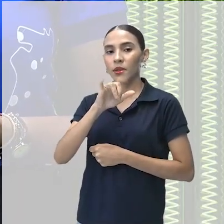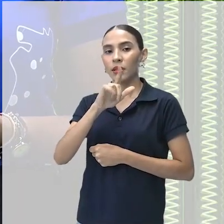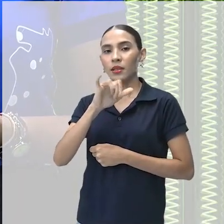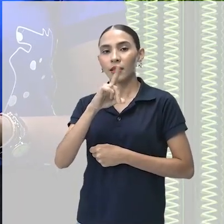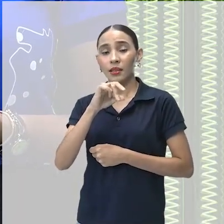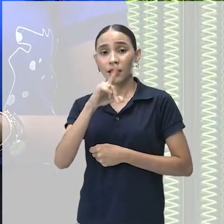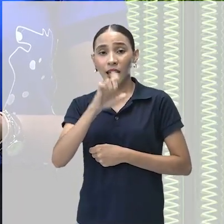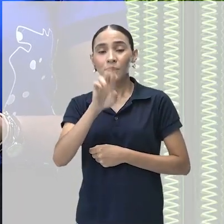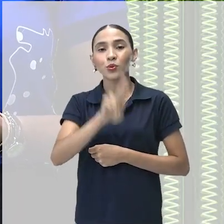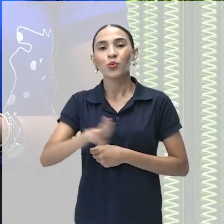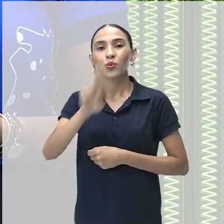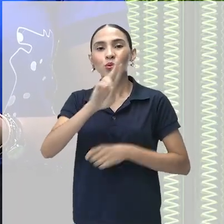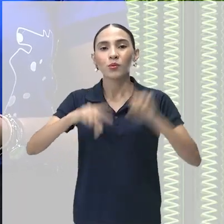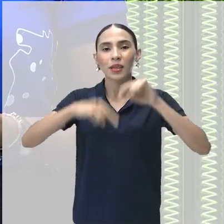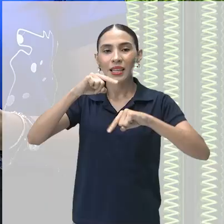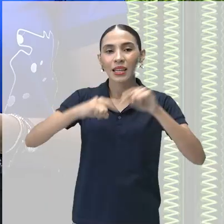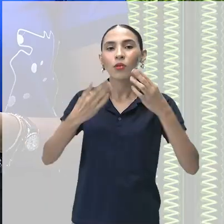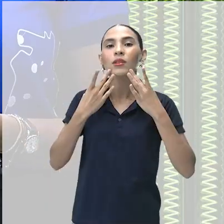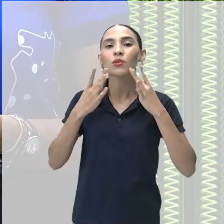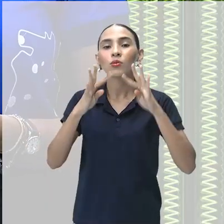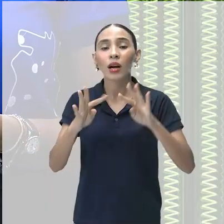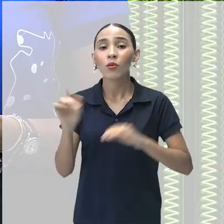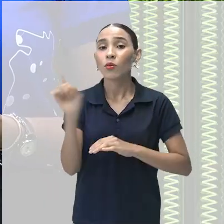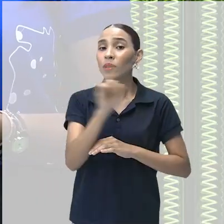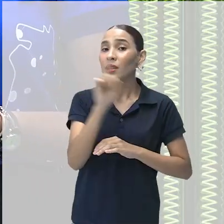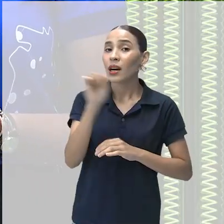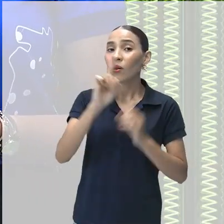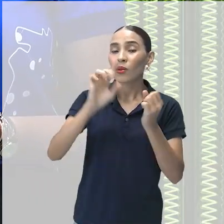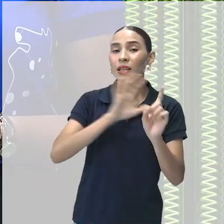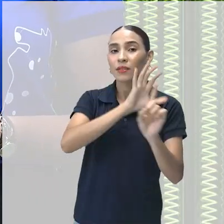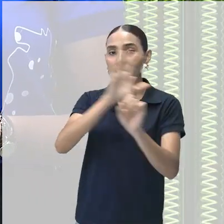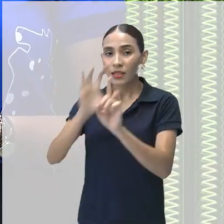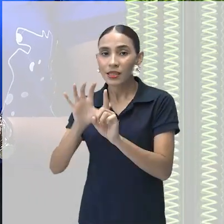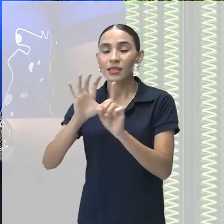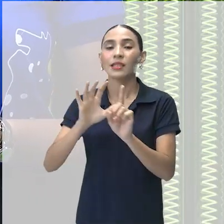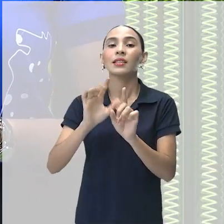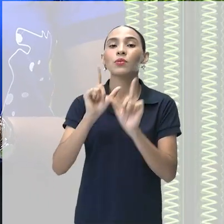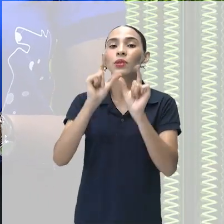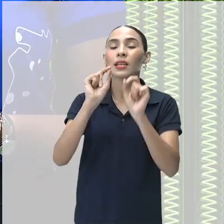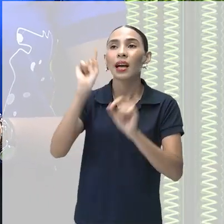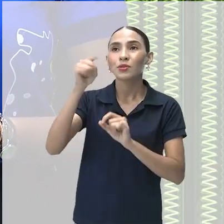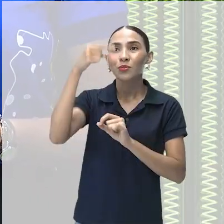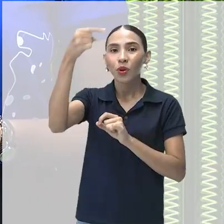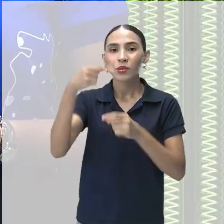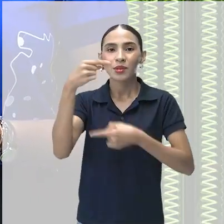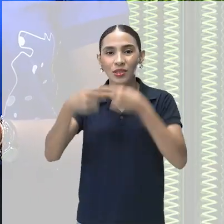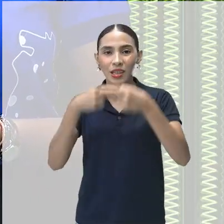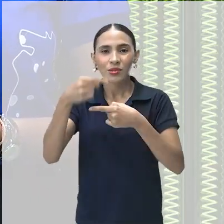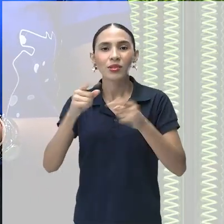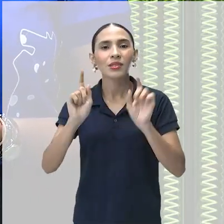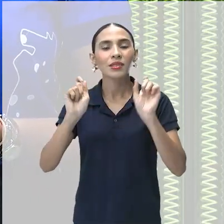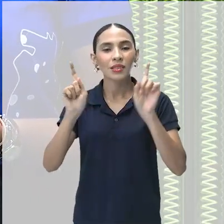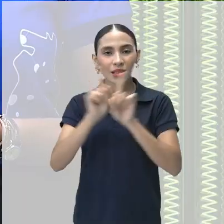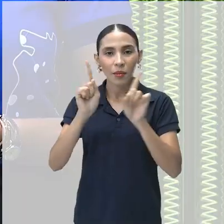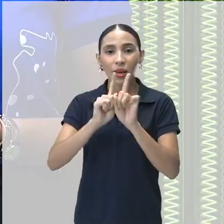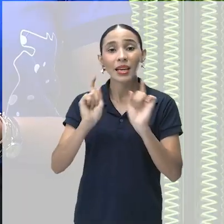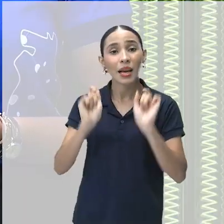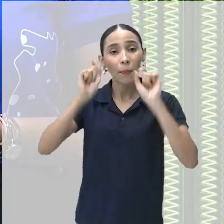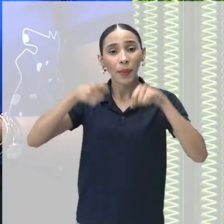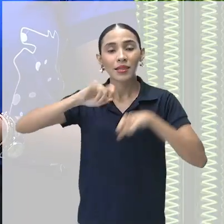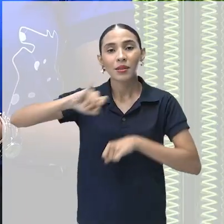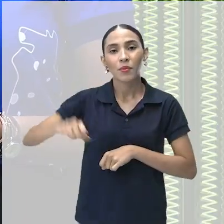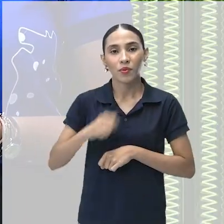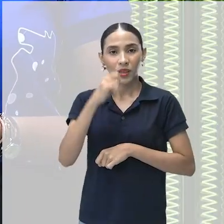de forma que o uso deles não comprometa que as próximas gerações também sejam capazes de